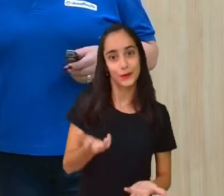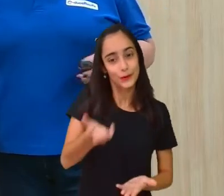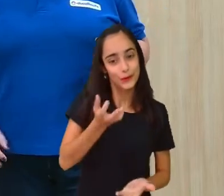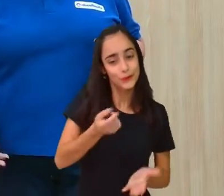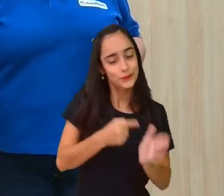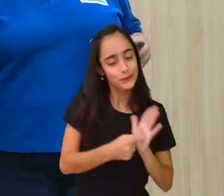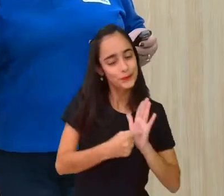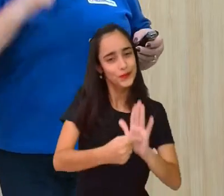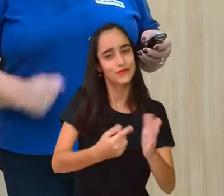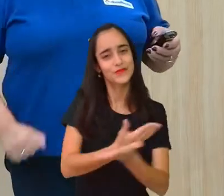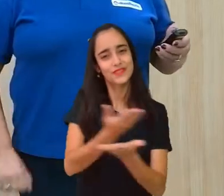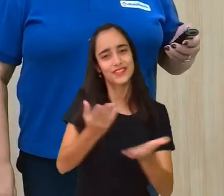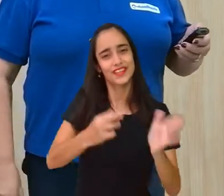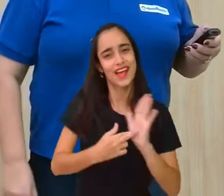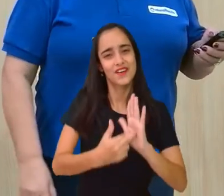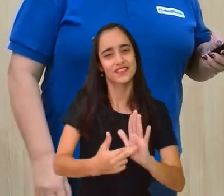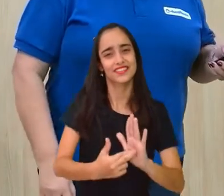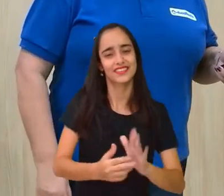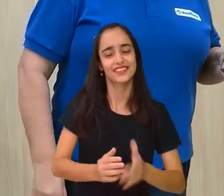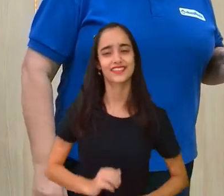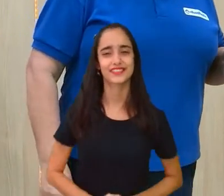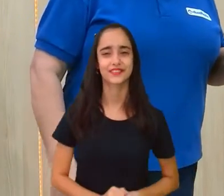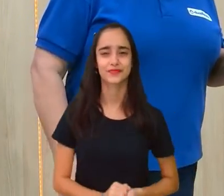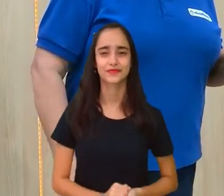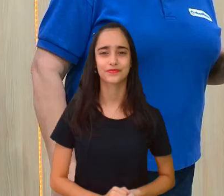como acontece. Mas vamos continuar.